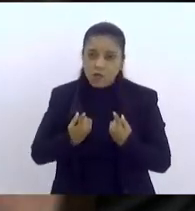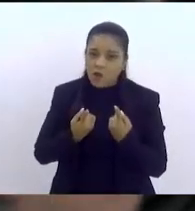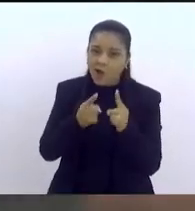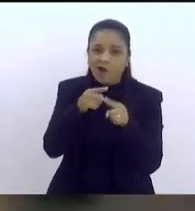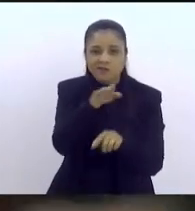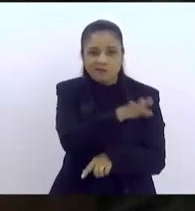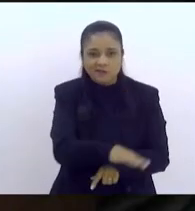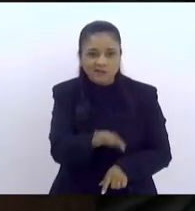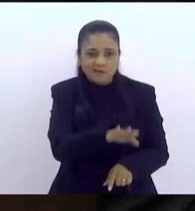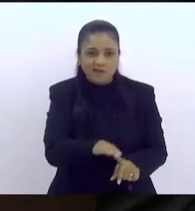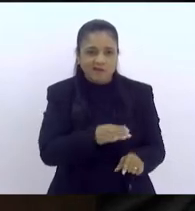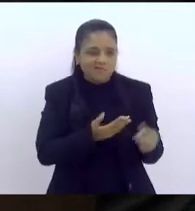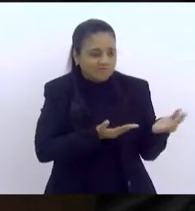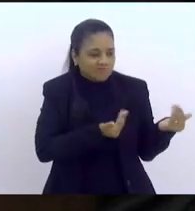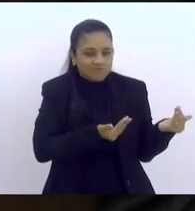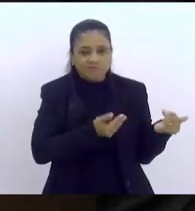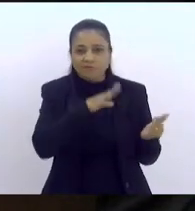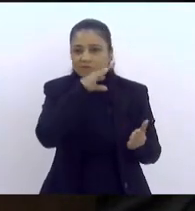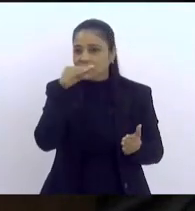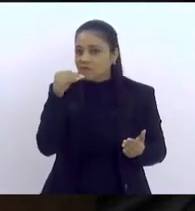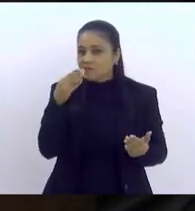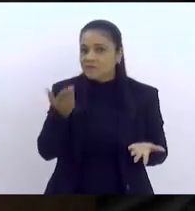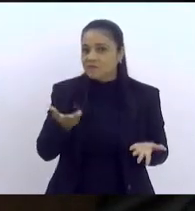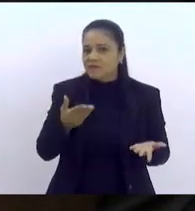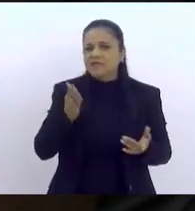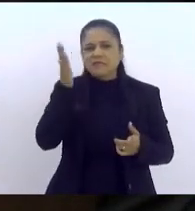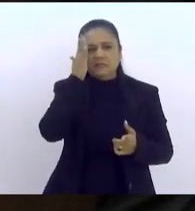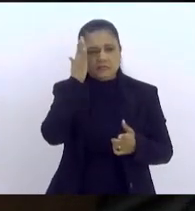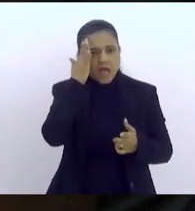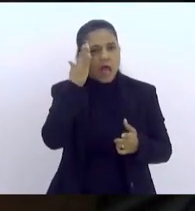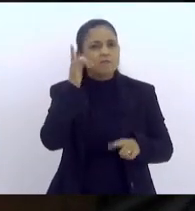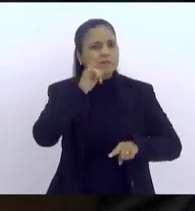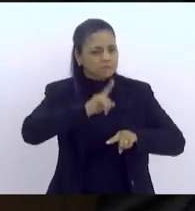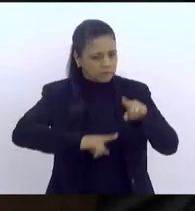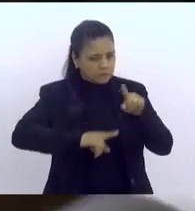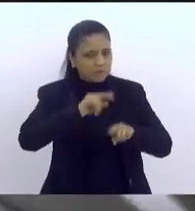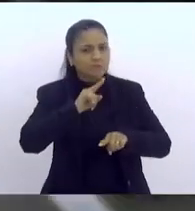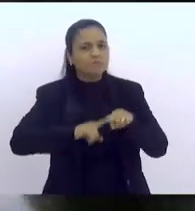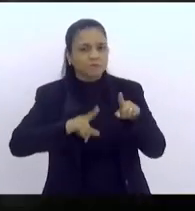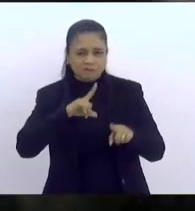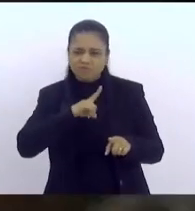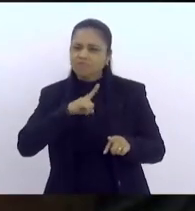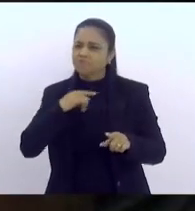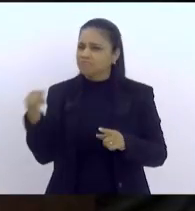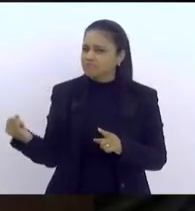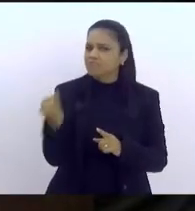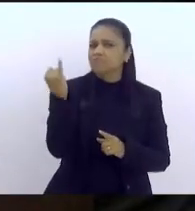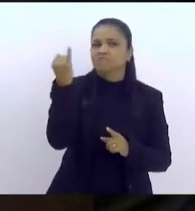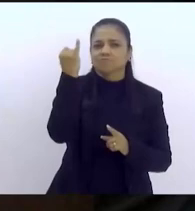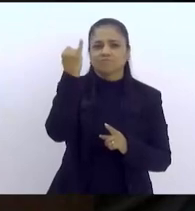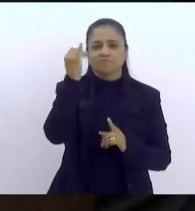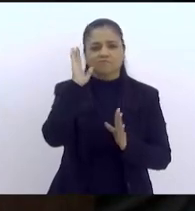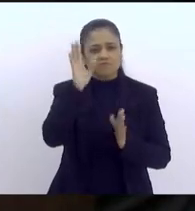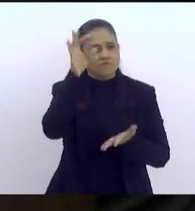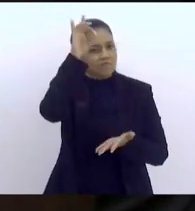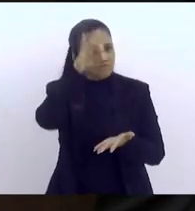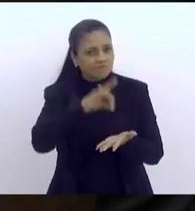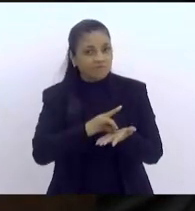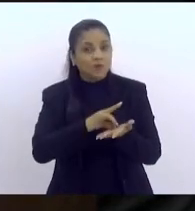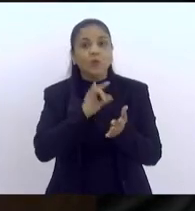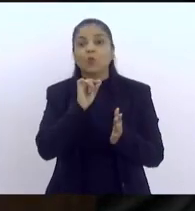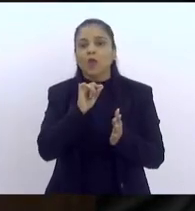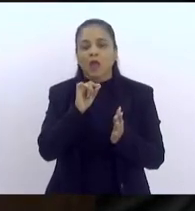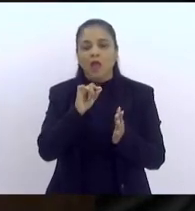e adolescentes. A gente sabe que a gente tem um instrumento, uma ferramenta muito importante já consolidada, que é o